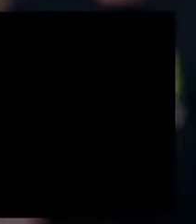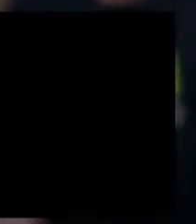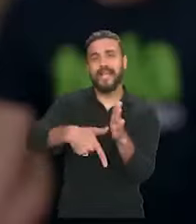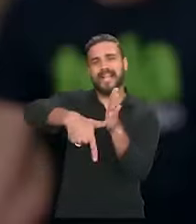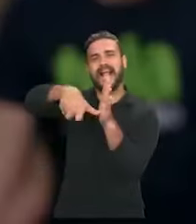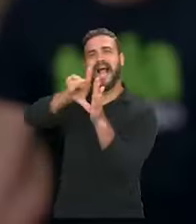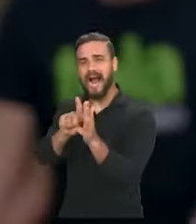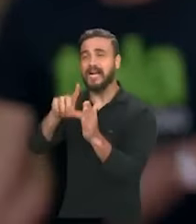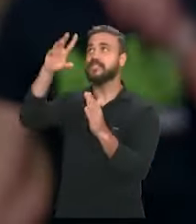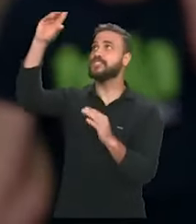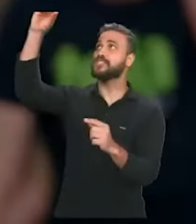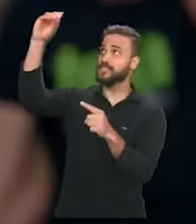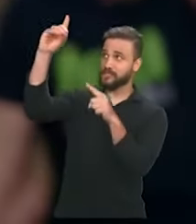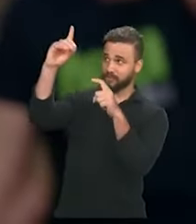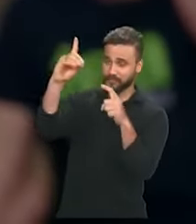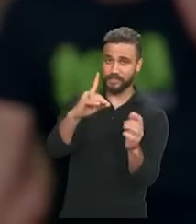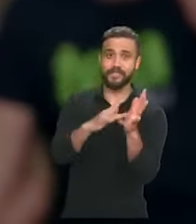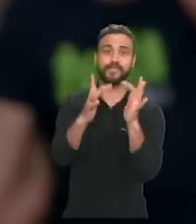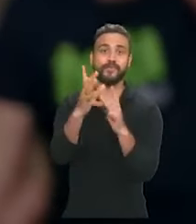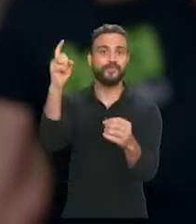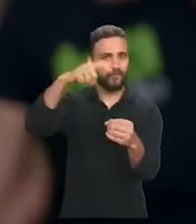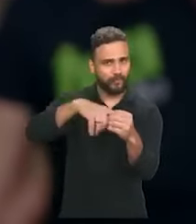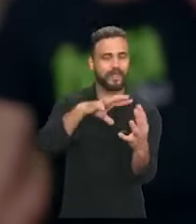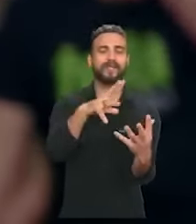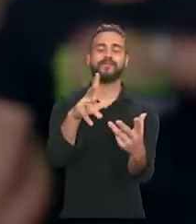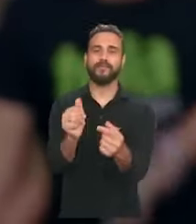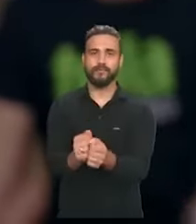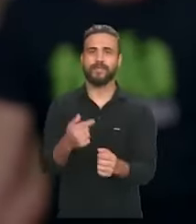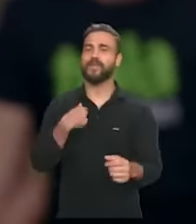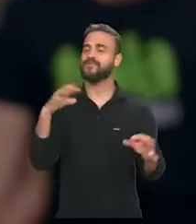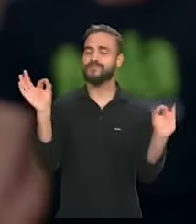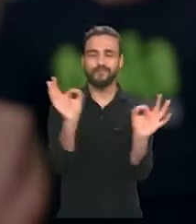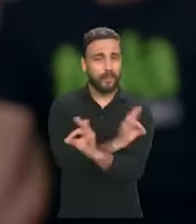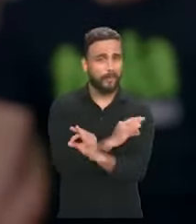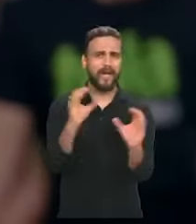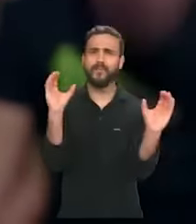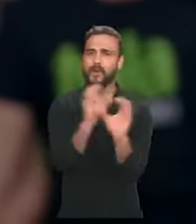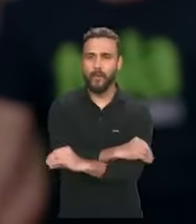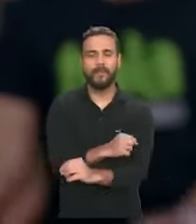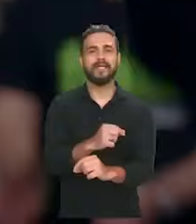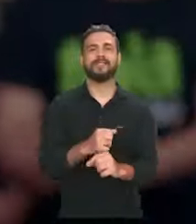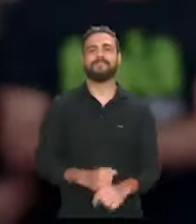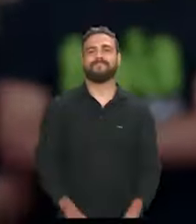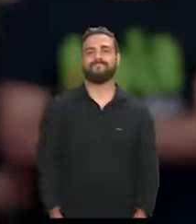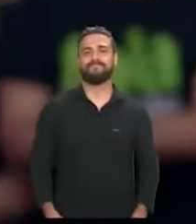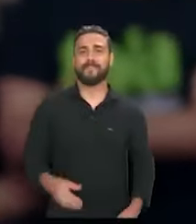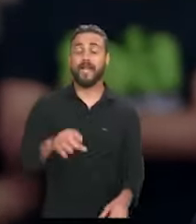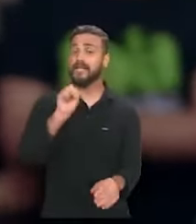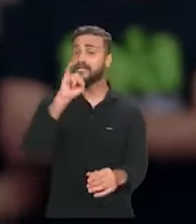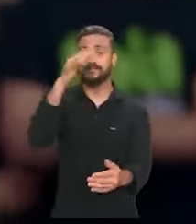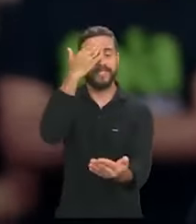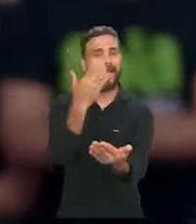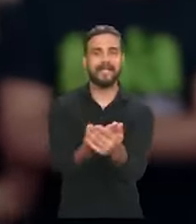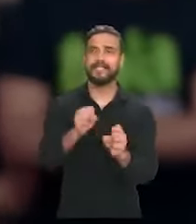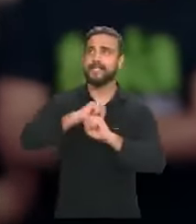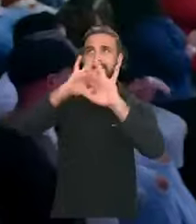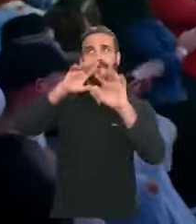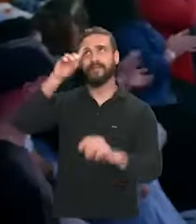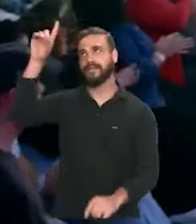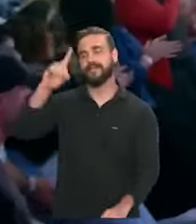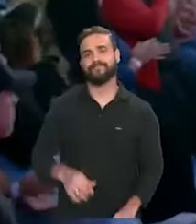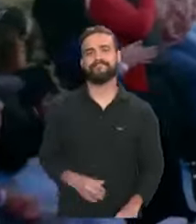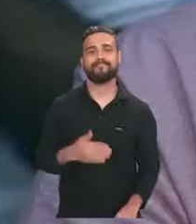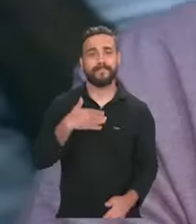então nós estamos vivendo um tempo de preparação mesmo em Maranata quem crer que Jesus vai voltar dá um glória a Deus aí